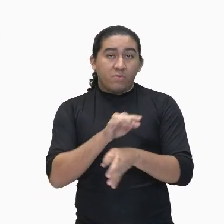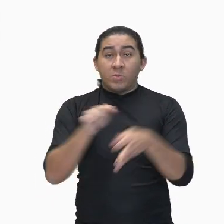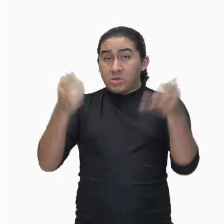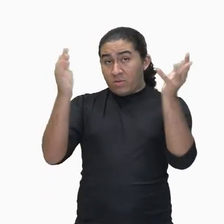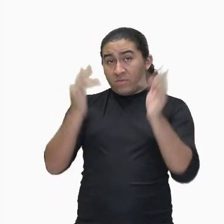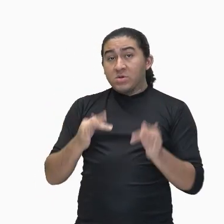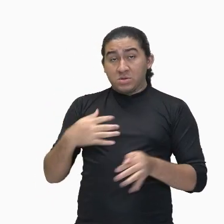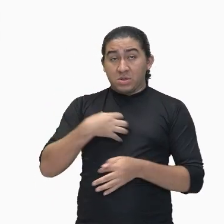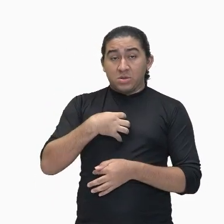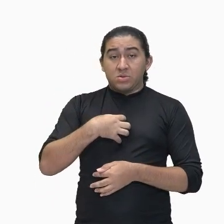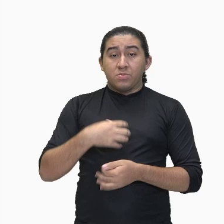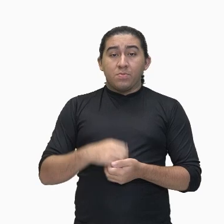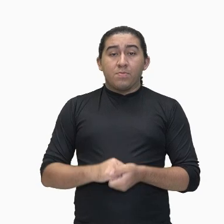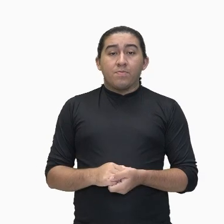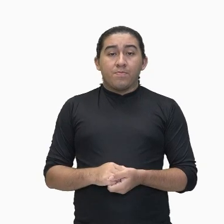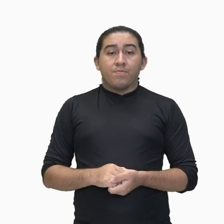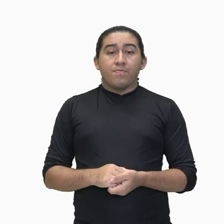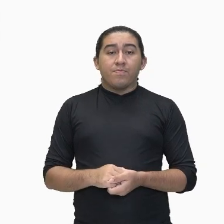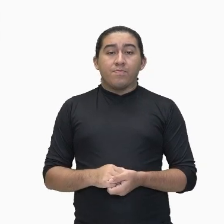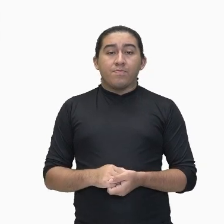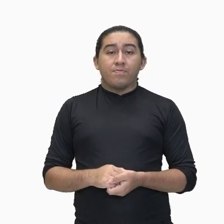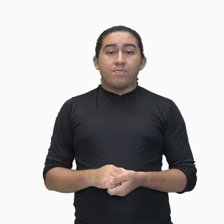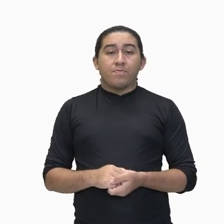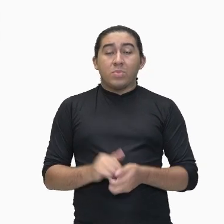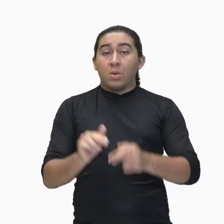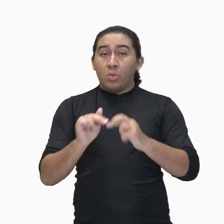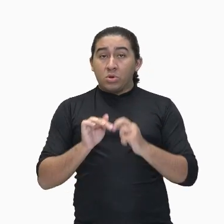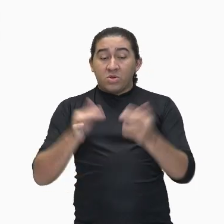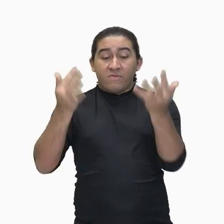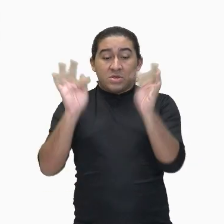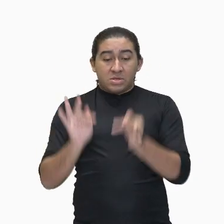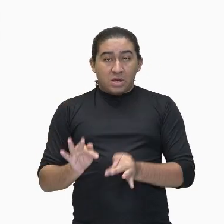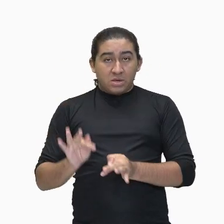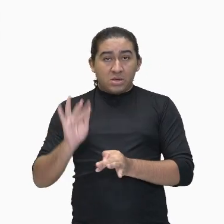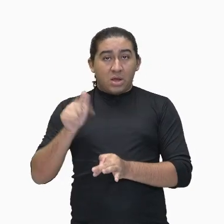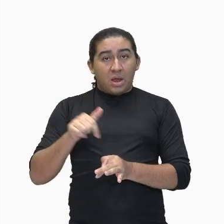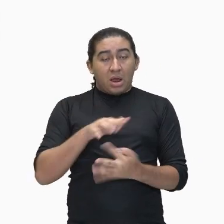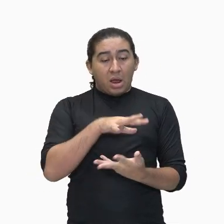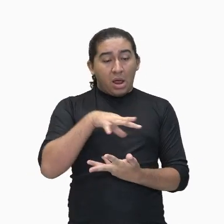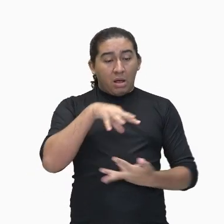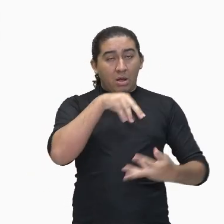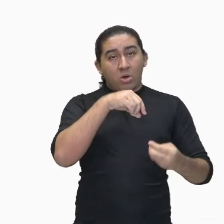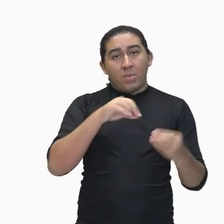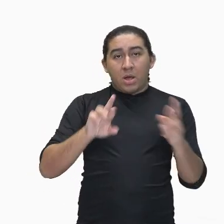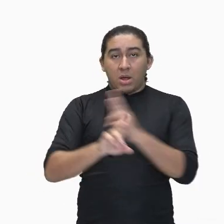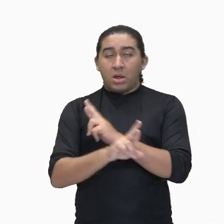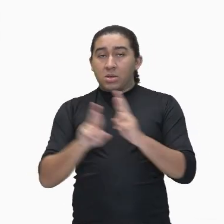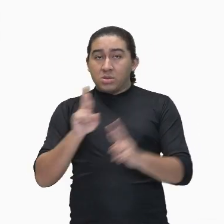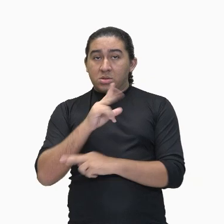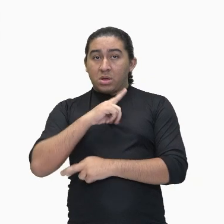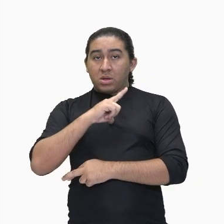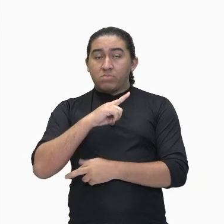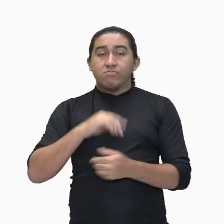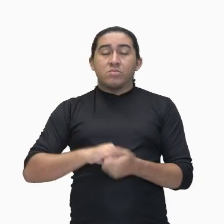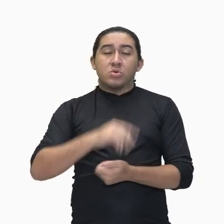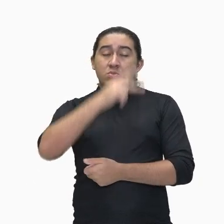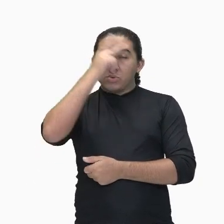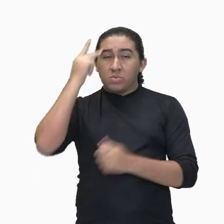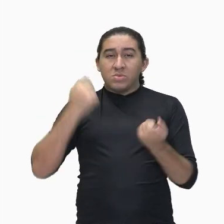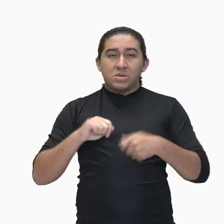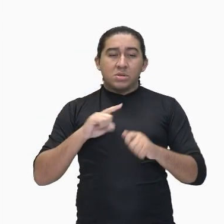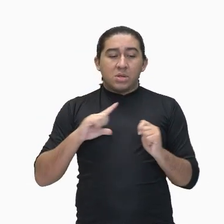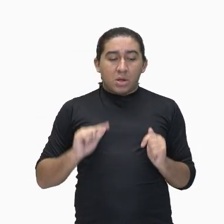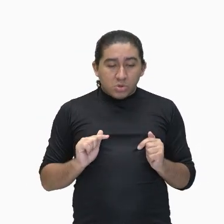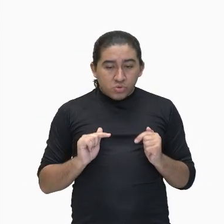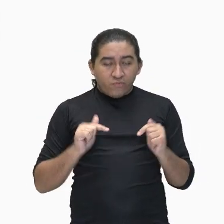feliz. Então a felicidade é uma atividade da alma. As pessoas devem fazer um esforço intelectual